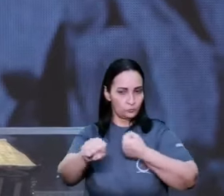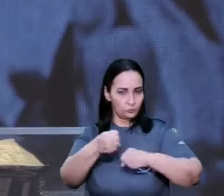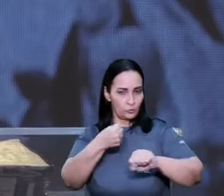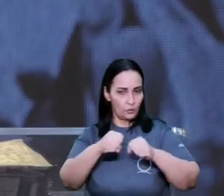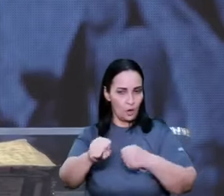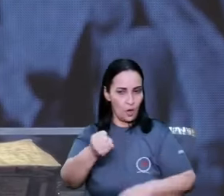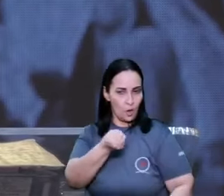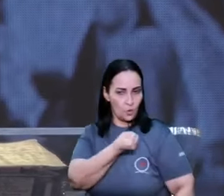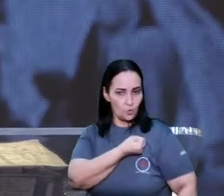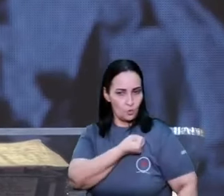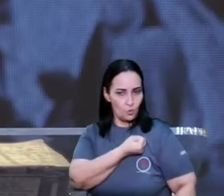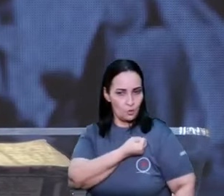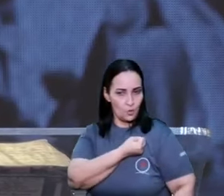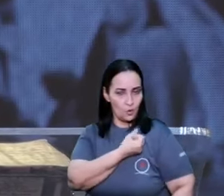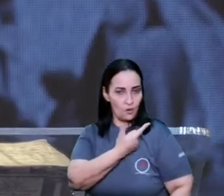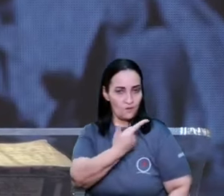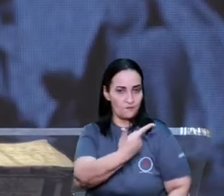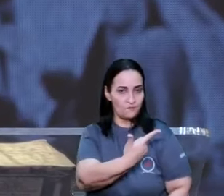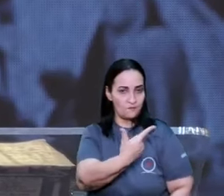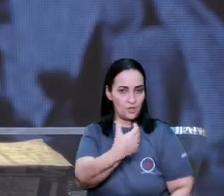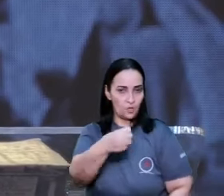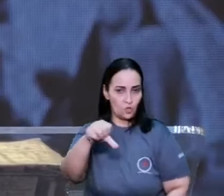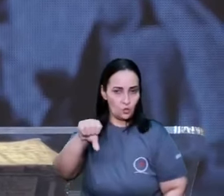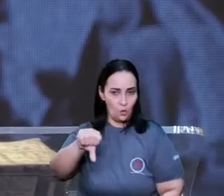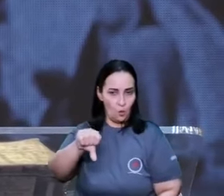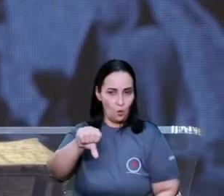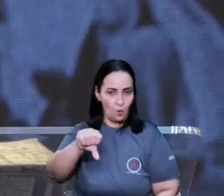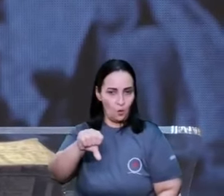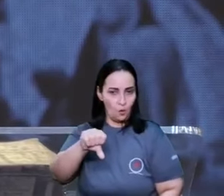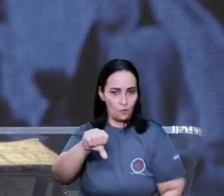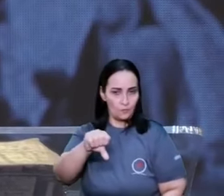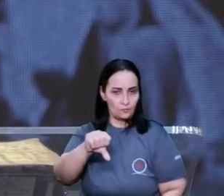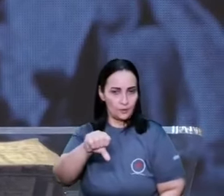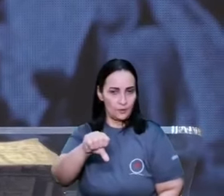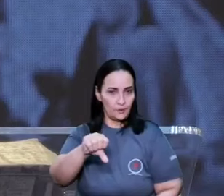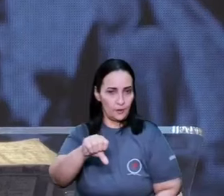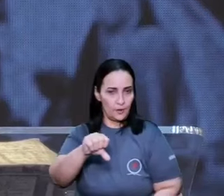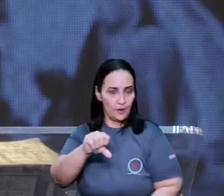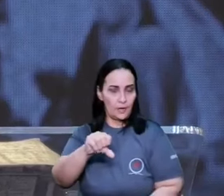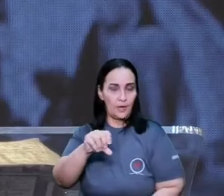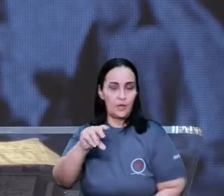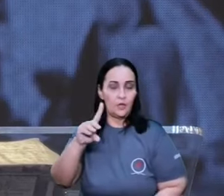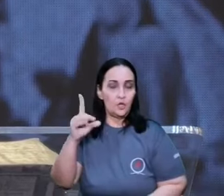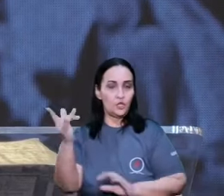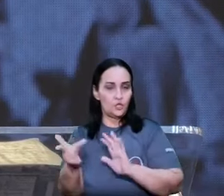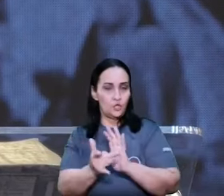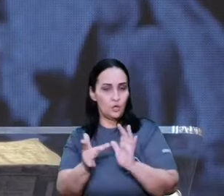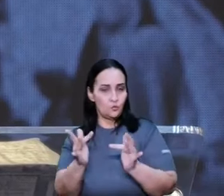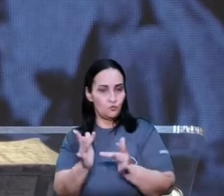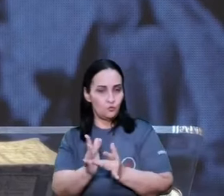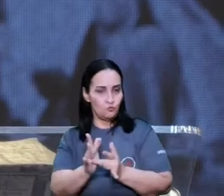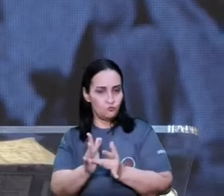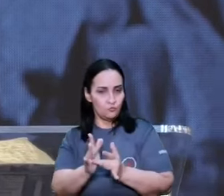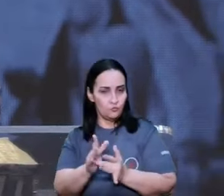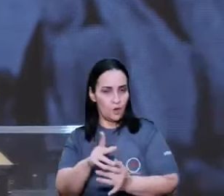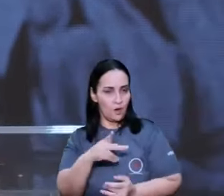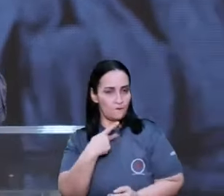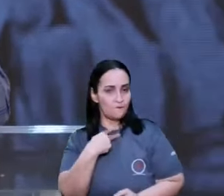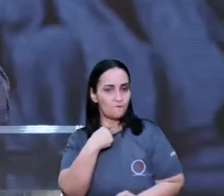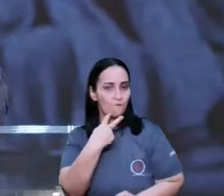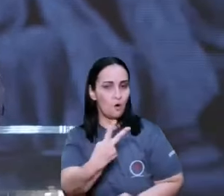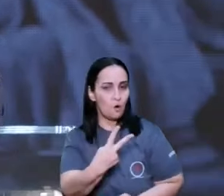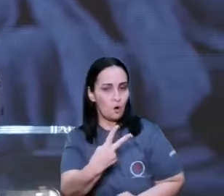29 que a voz dele é poderosa e cheia de Majestade